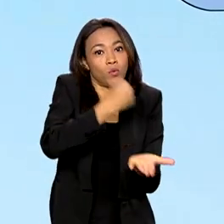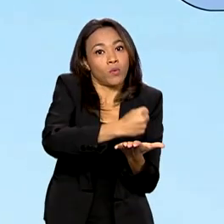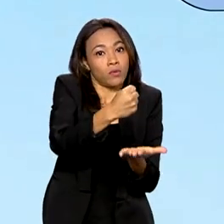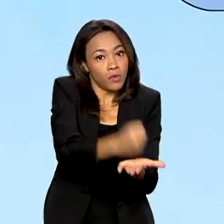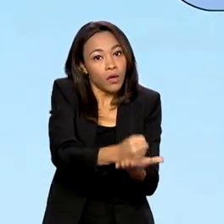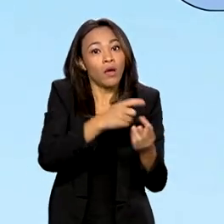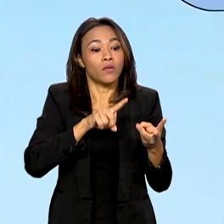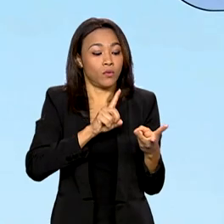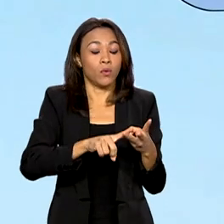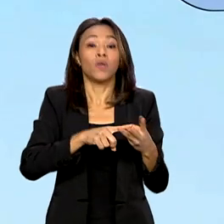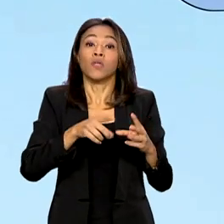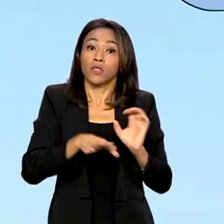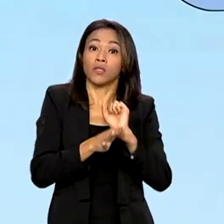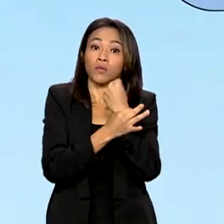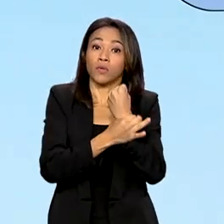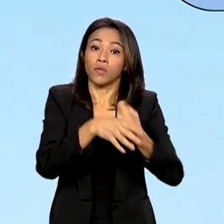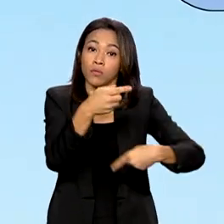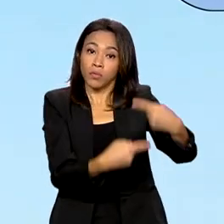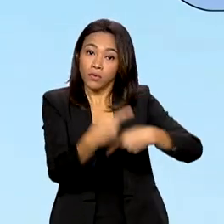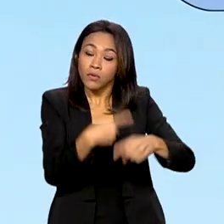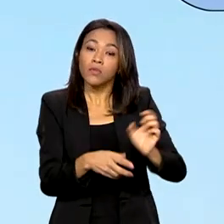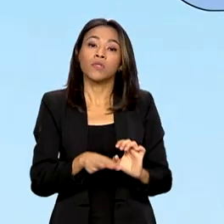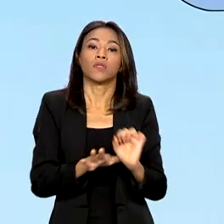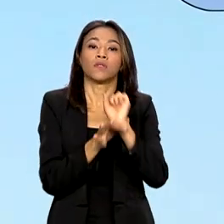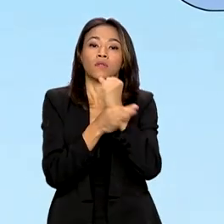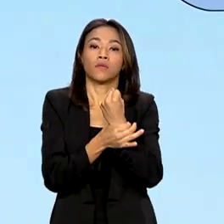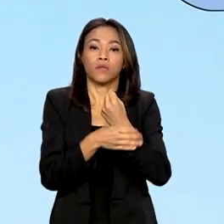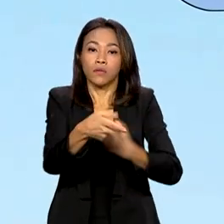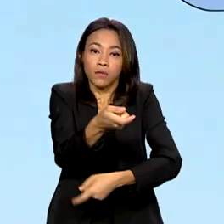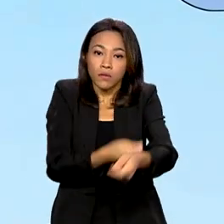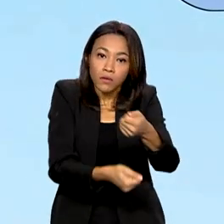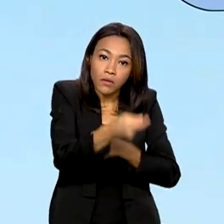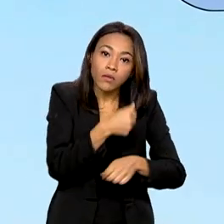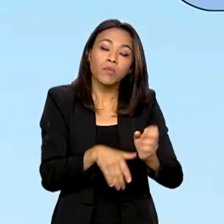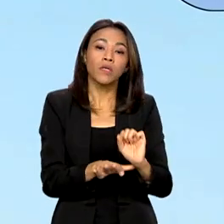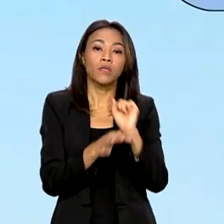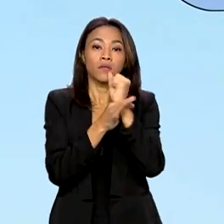estabilidade política, estabilidade econômica e com estabilidade social. Tchau!